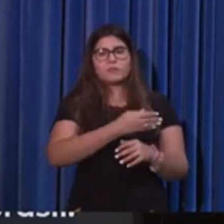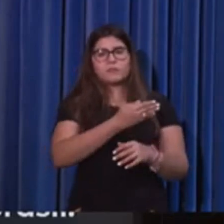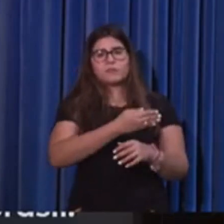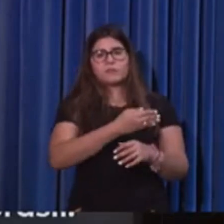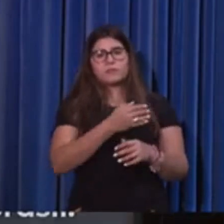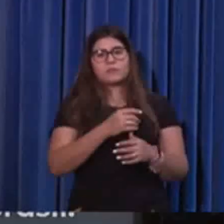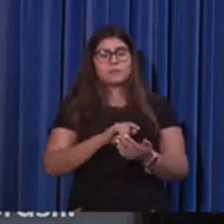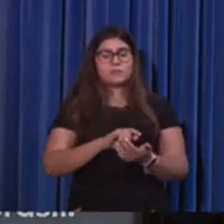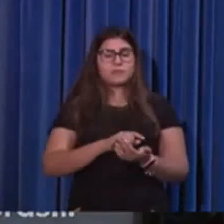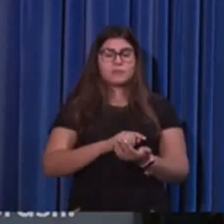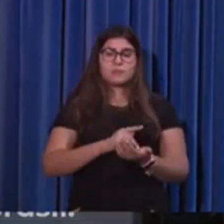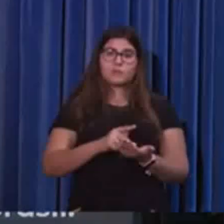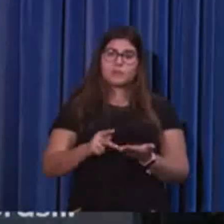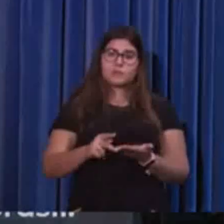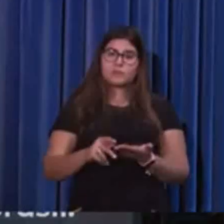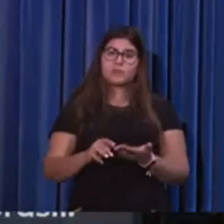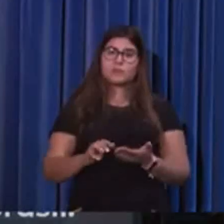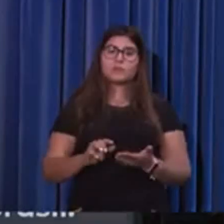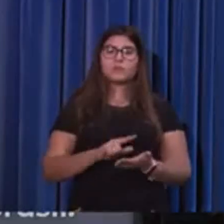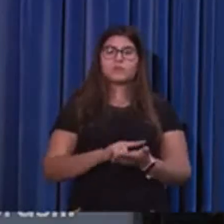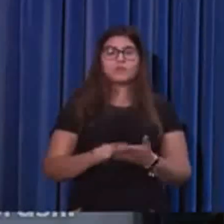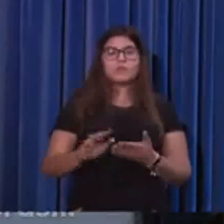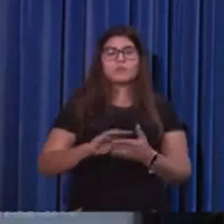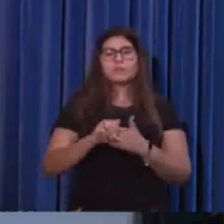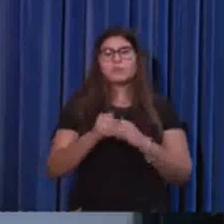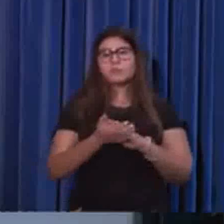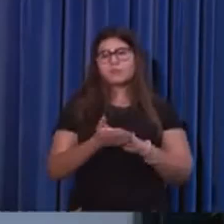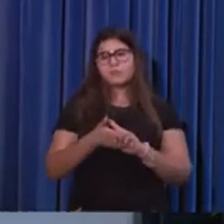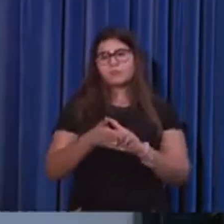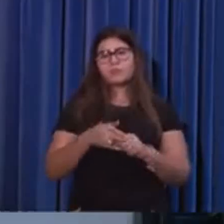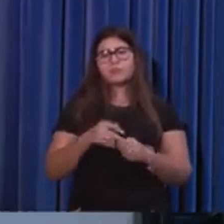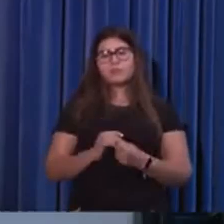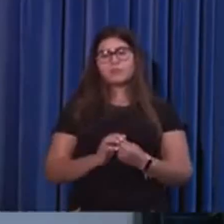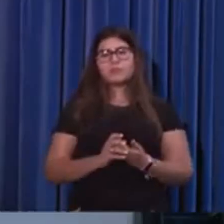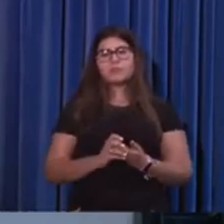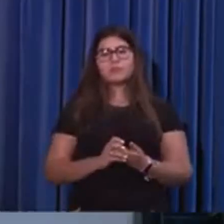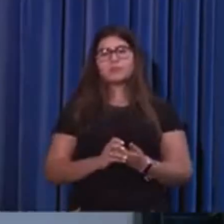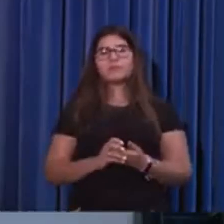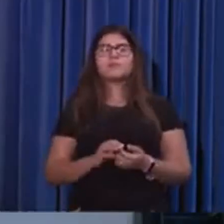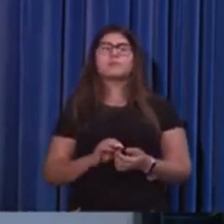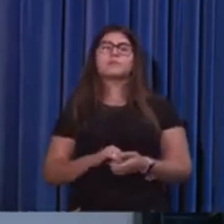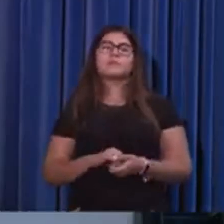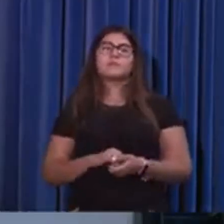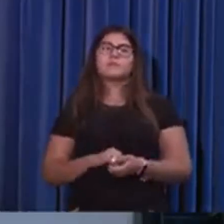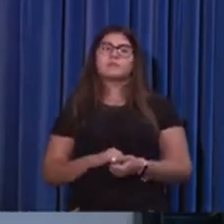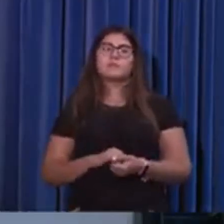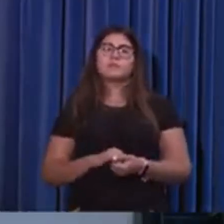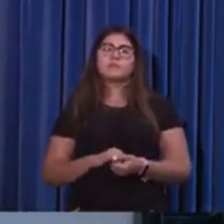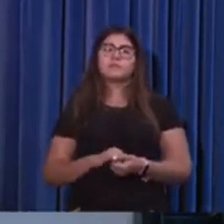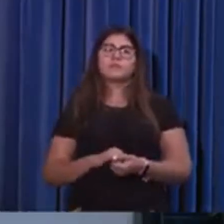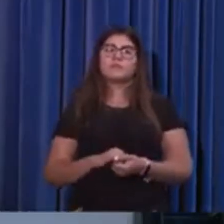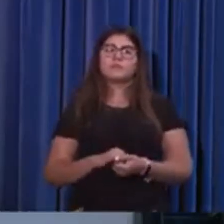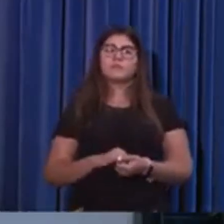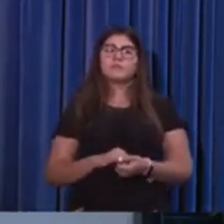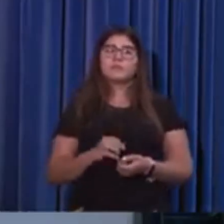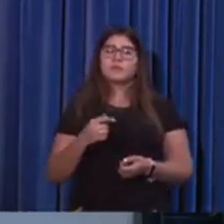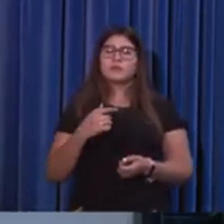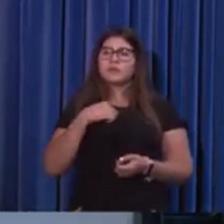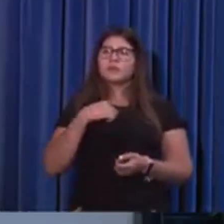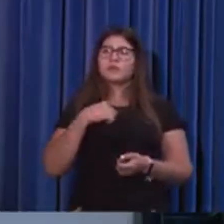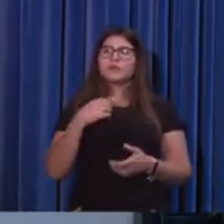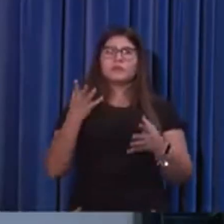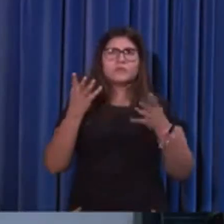inocência. A pergunta que lá no fundo muitas vezes fazemos parece com essa. O que vou ganhar se fizer